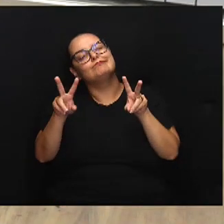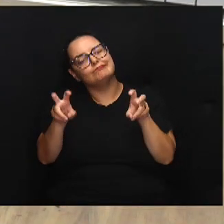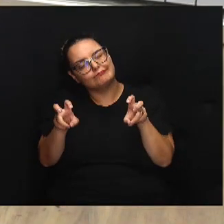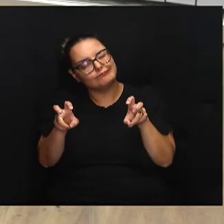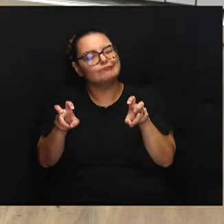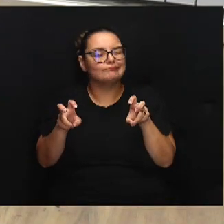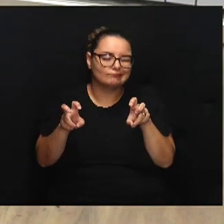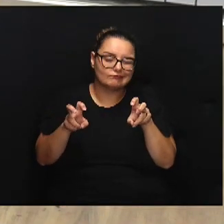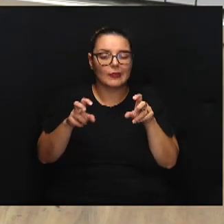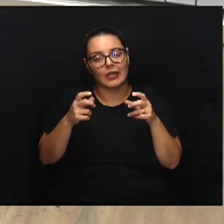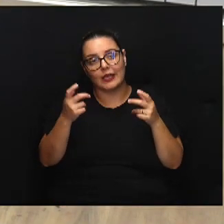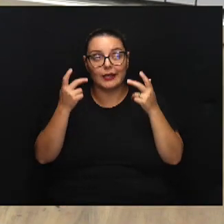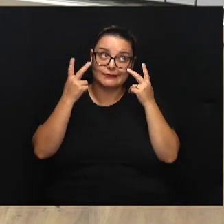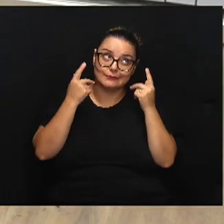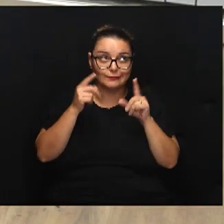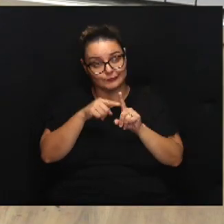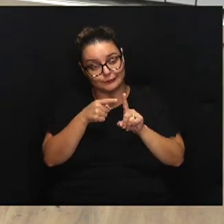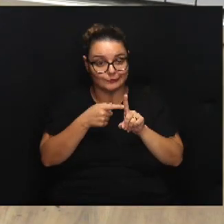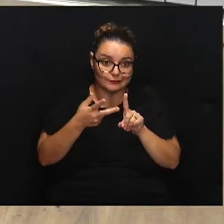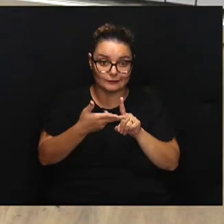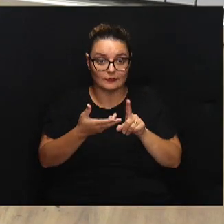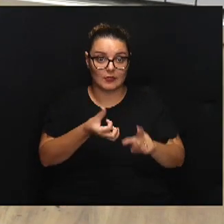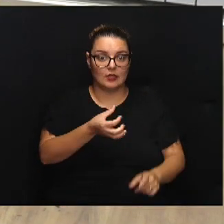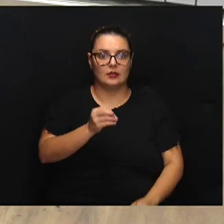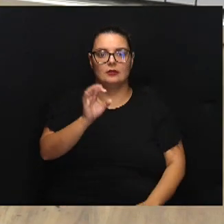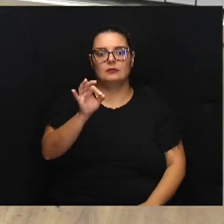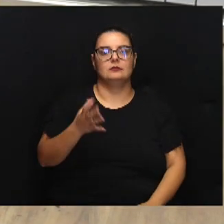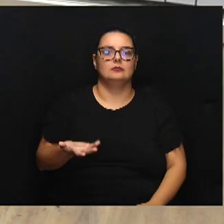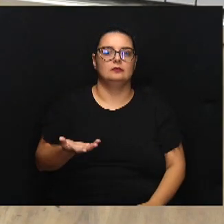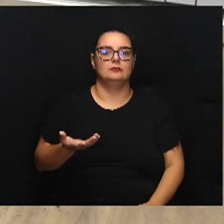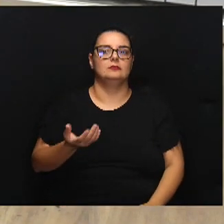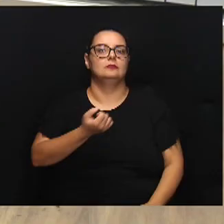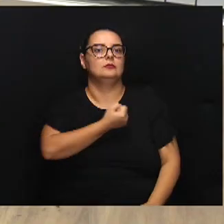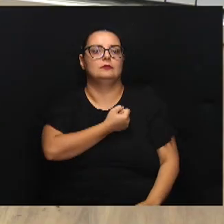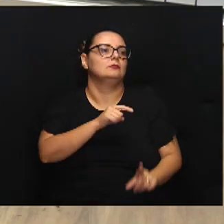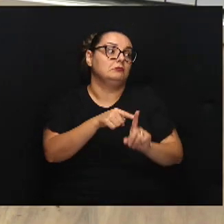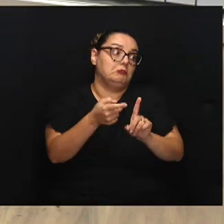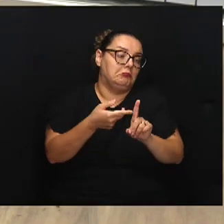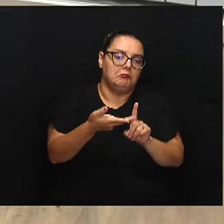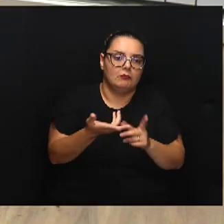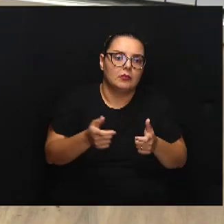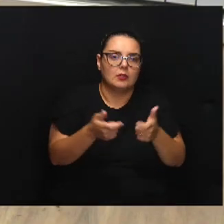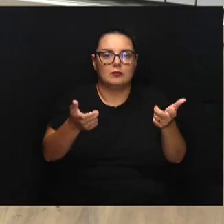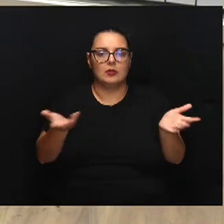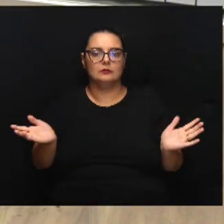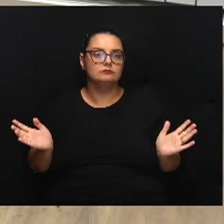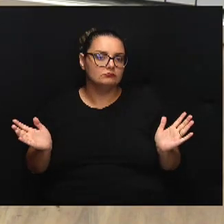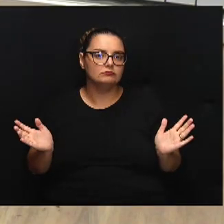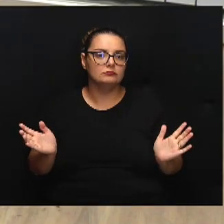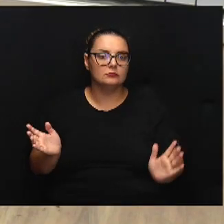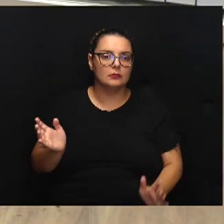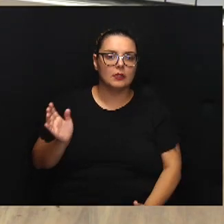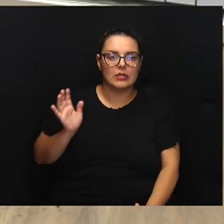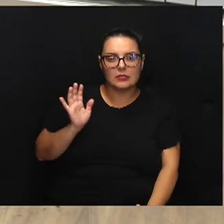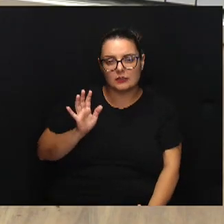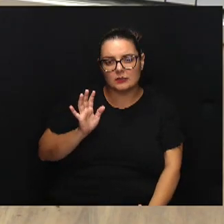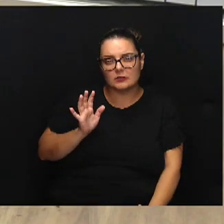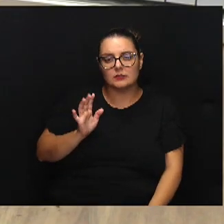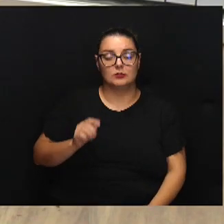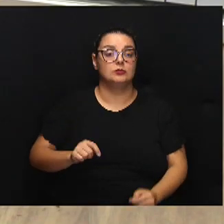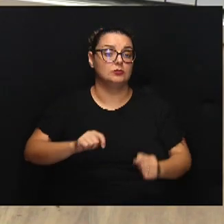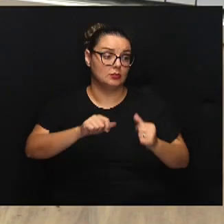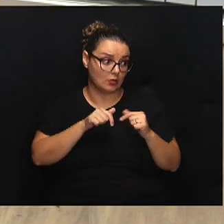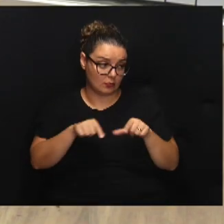Eliana disse, né, se mais de 60% acontece, o normal agora vira cesárea, porque vira a maioria, e os